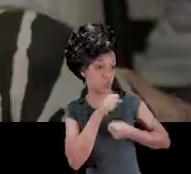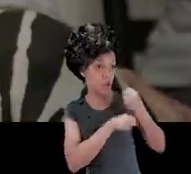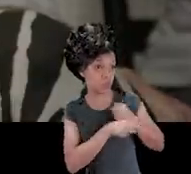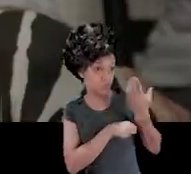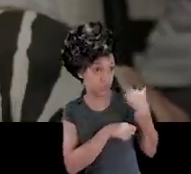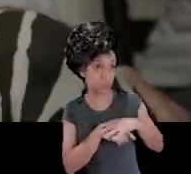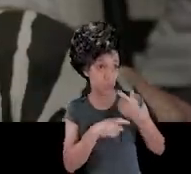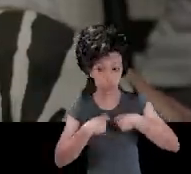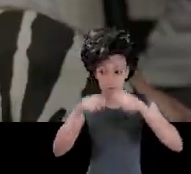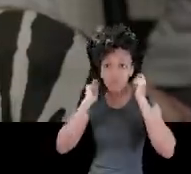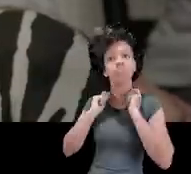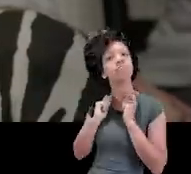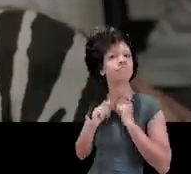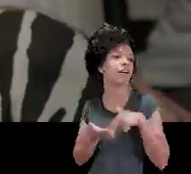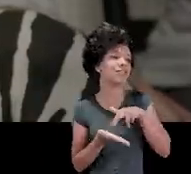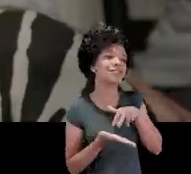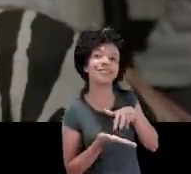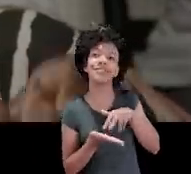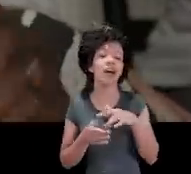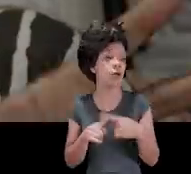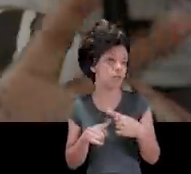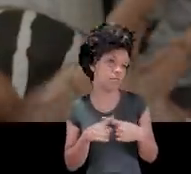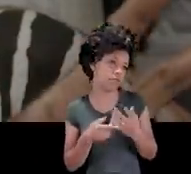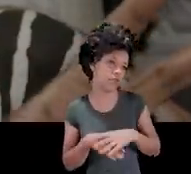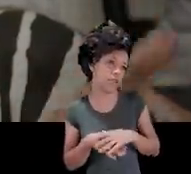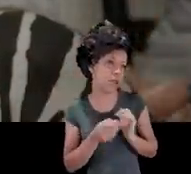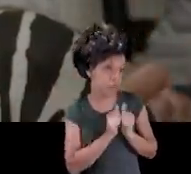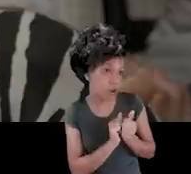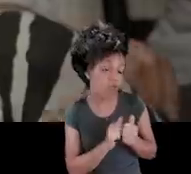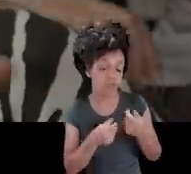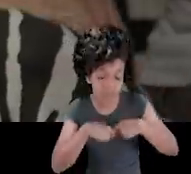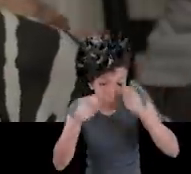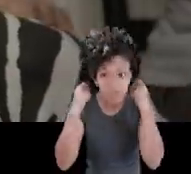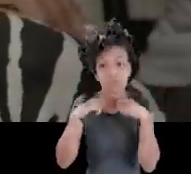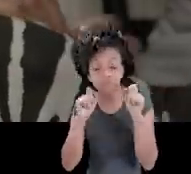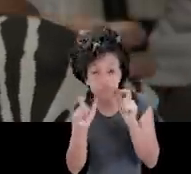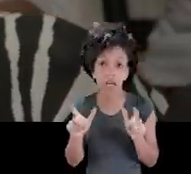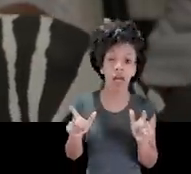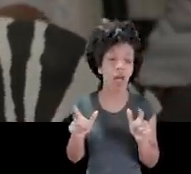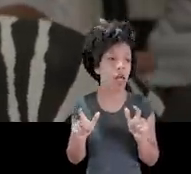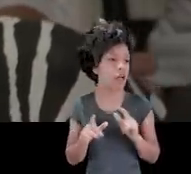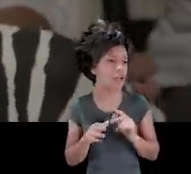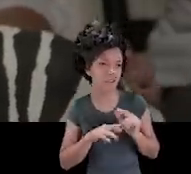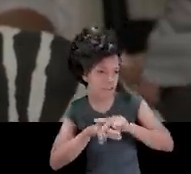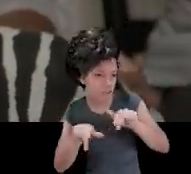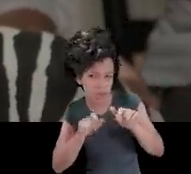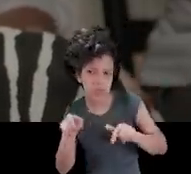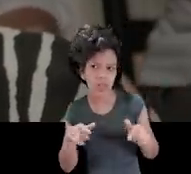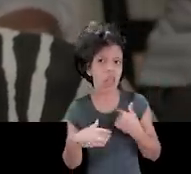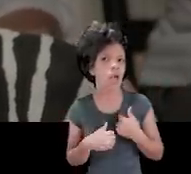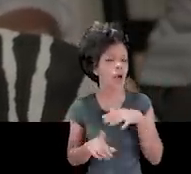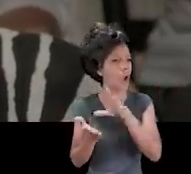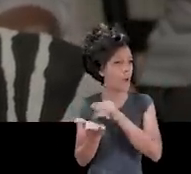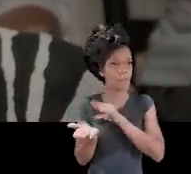tirando. Ainda bem que eu apareci 4 anos antes, porque quando eu apareci olhando, regalando os olhos, Muitos pensavam, poderiam dizer que eu estava me